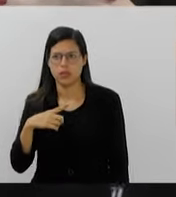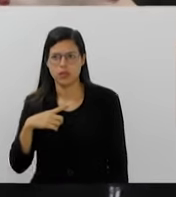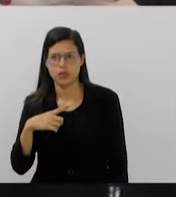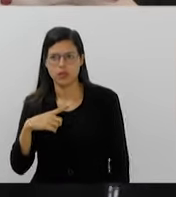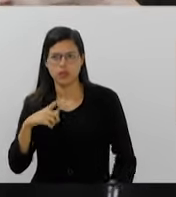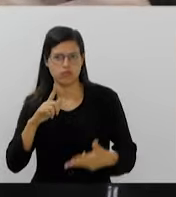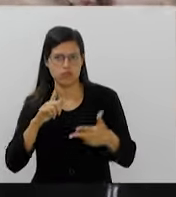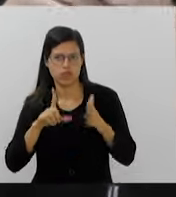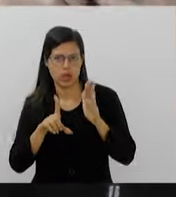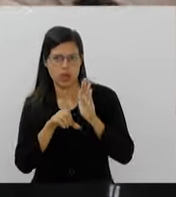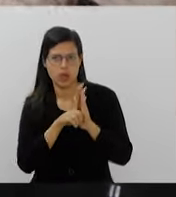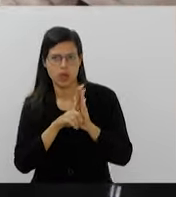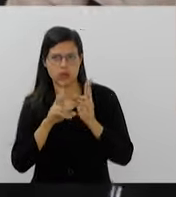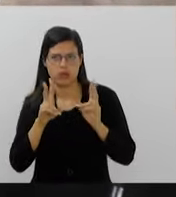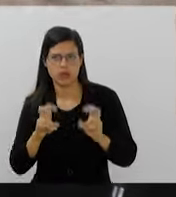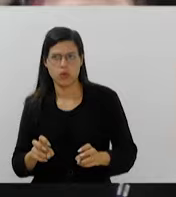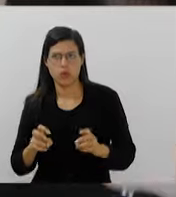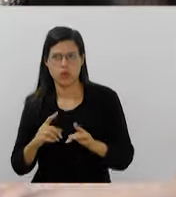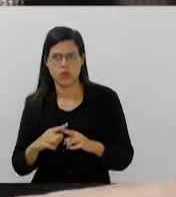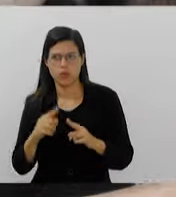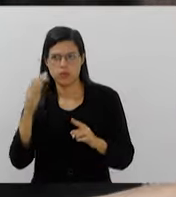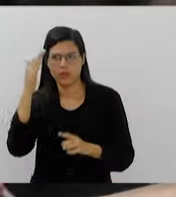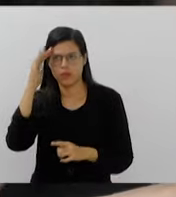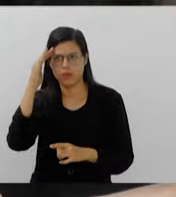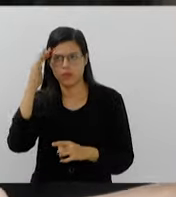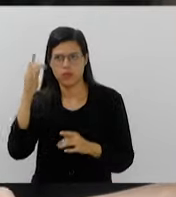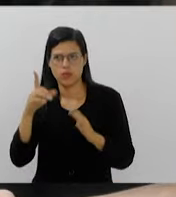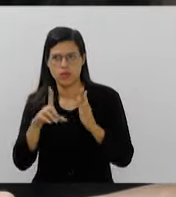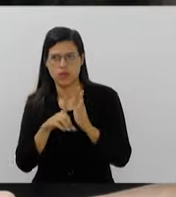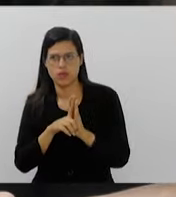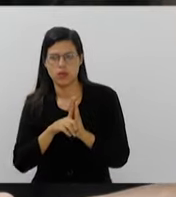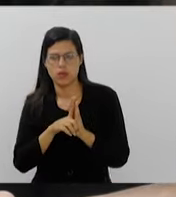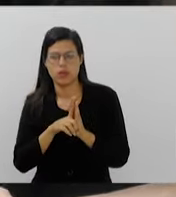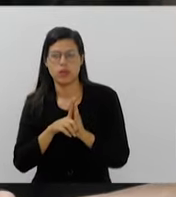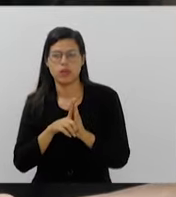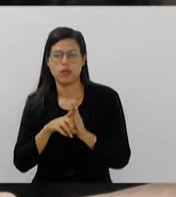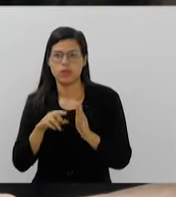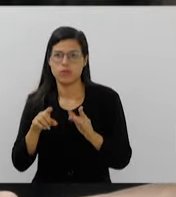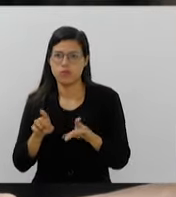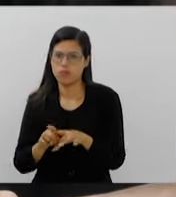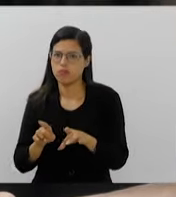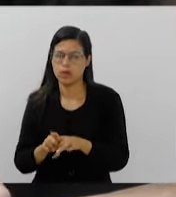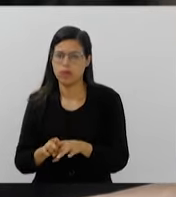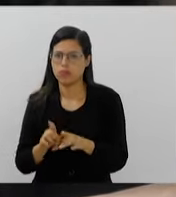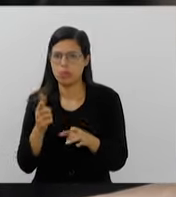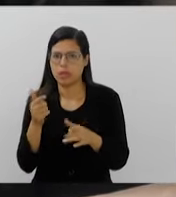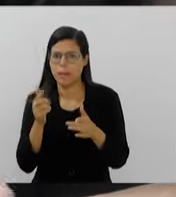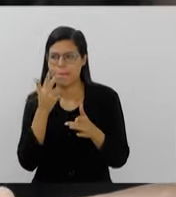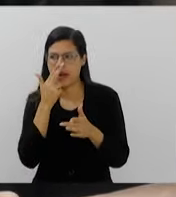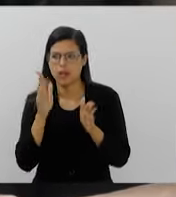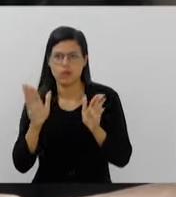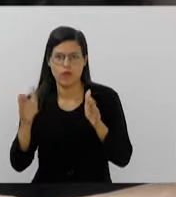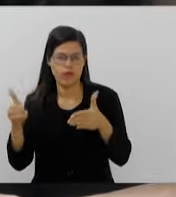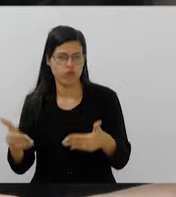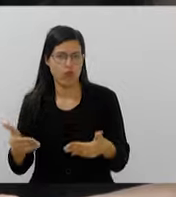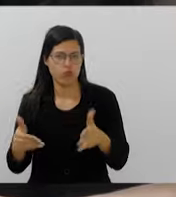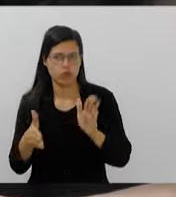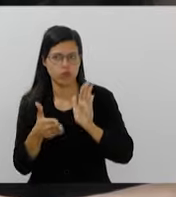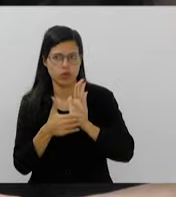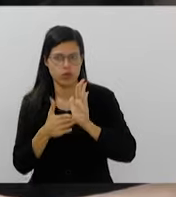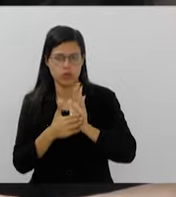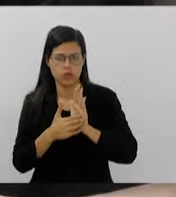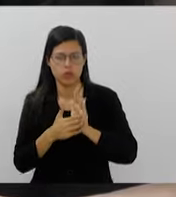legislação sobre isso, mas compreendo também que a legislação é muito esparsa e desconcentrada a respeito das propostas